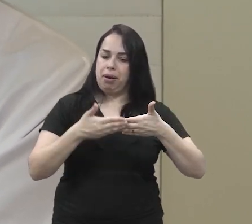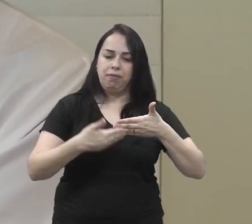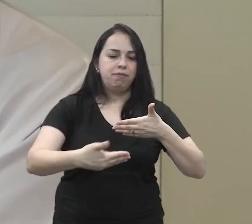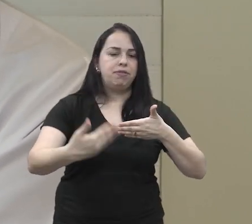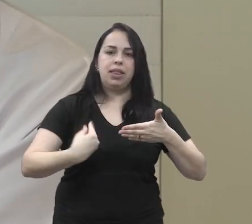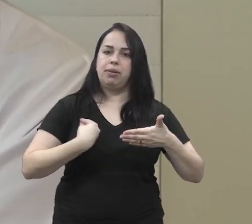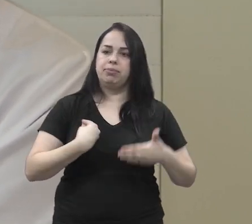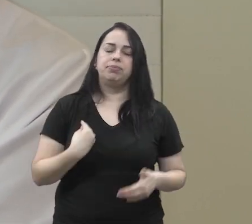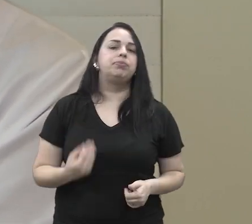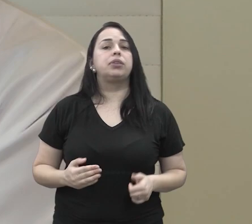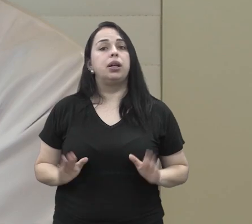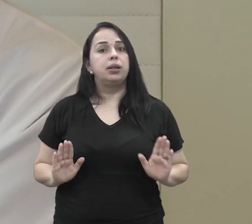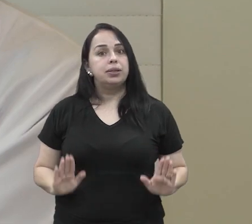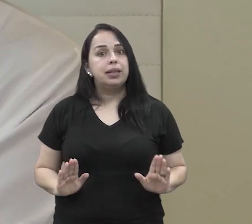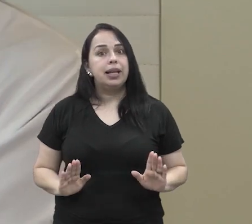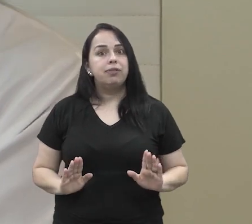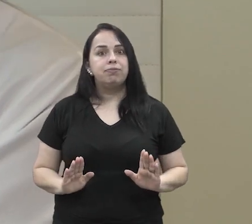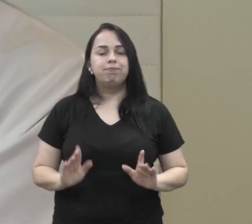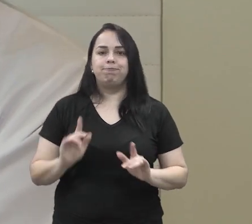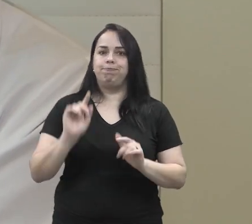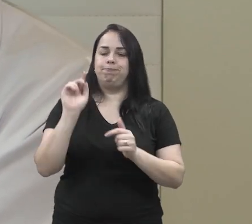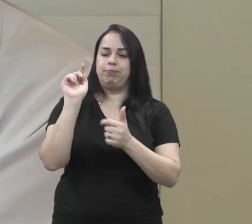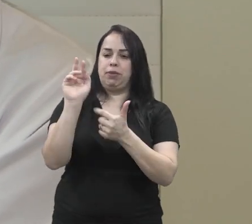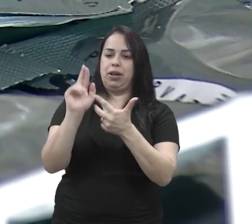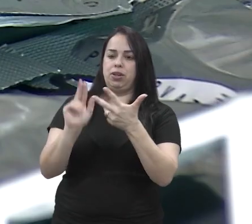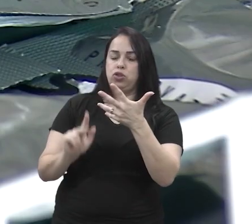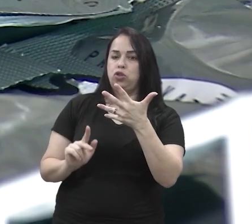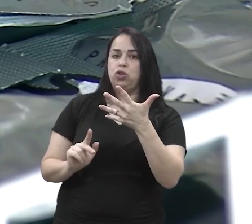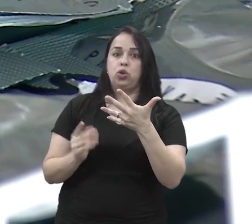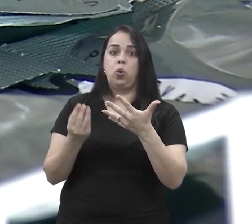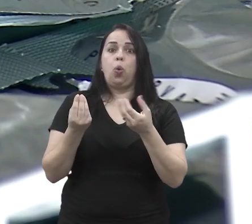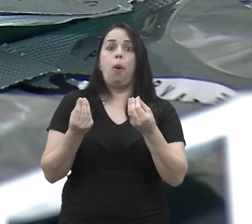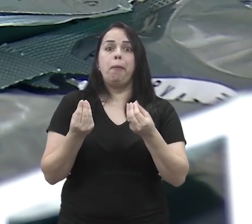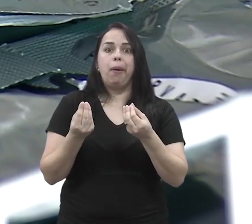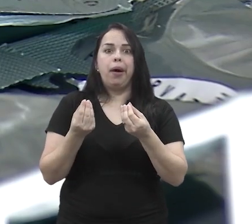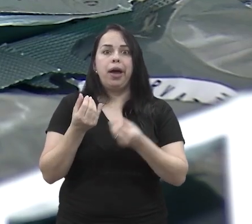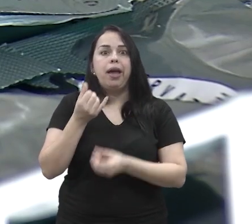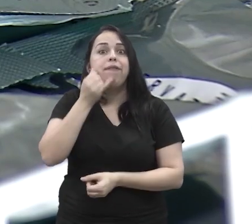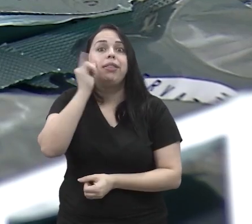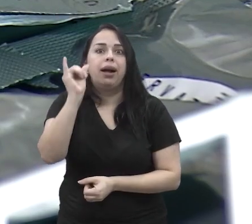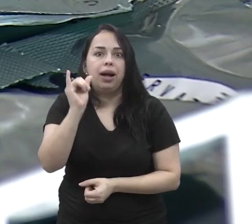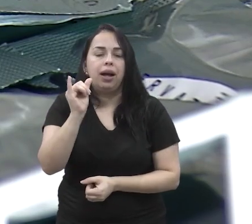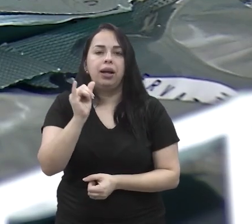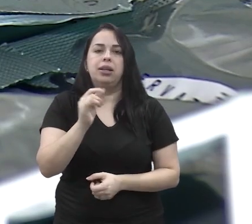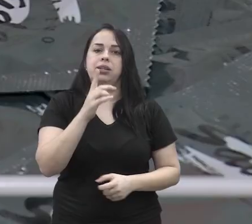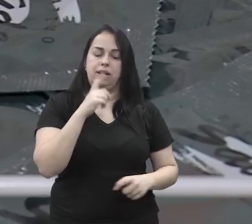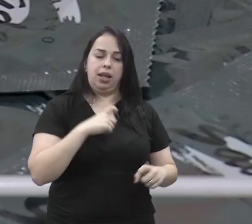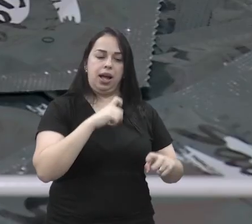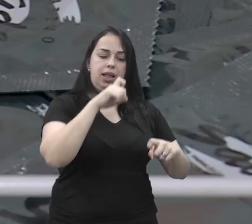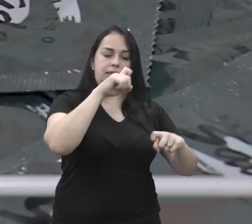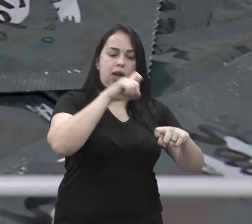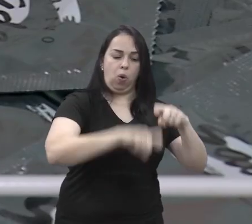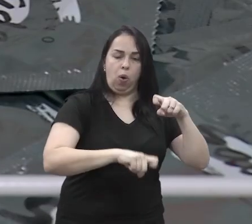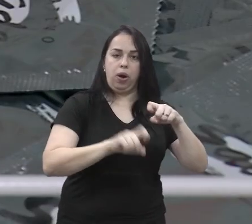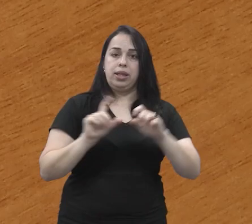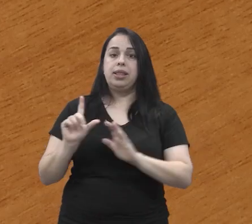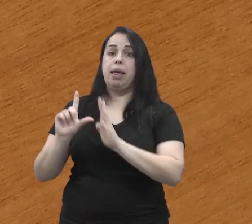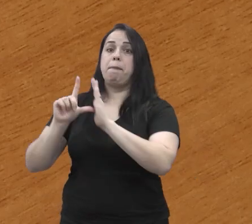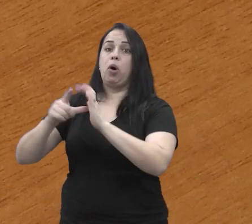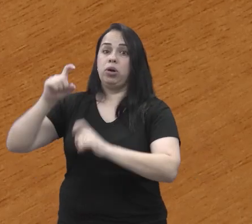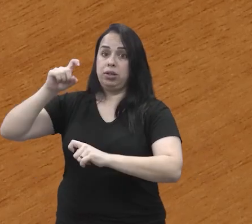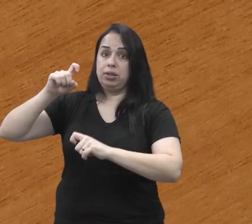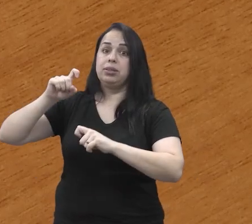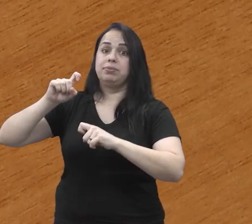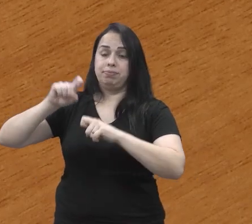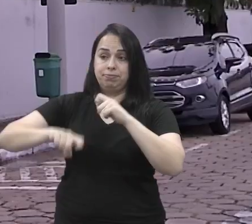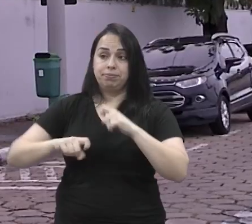esse tratamento, vai ser um tratamento para o resto da vida. Existem várias maneiras de se prevenir, antes e até